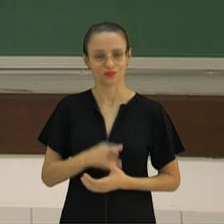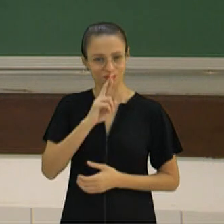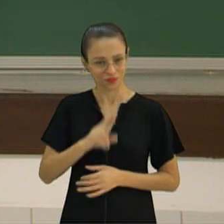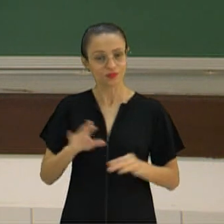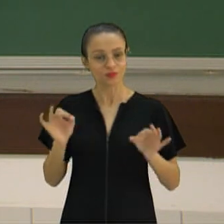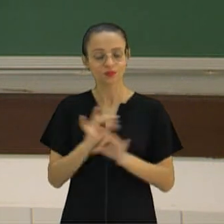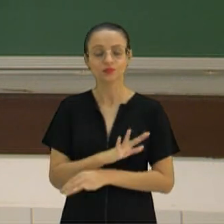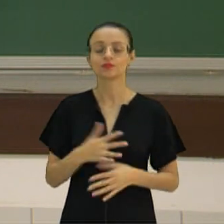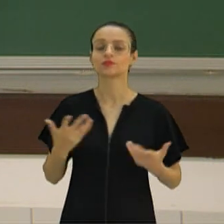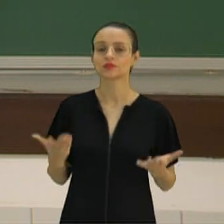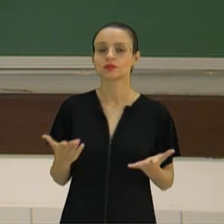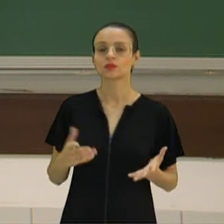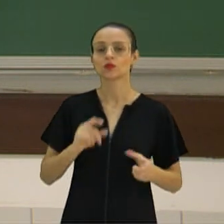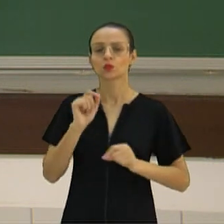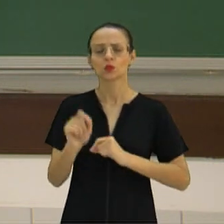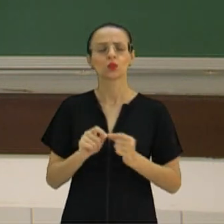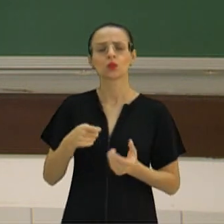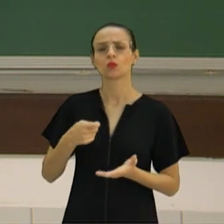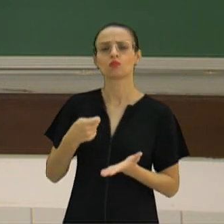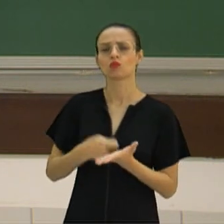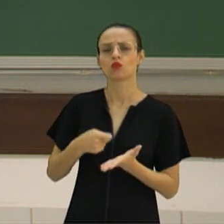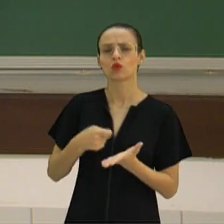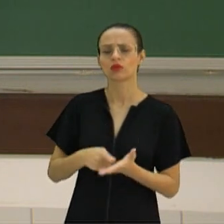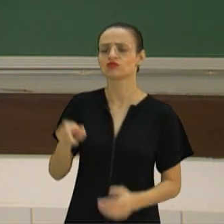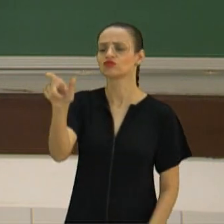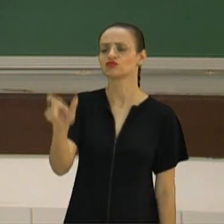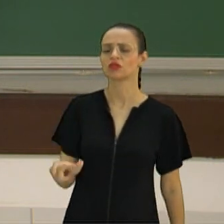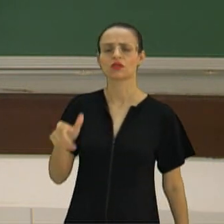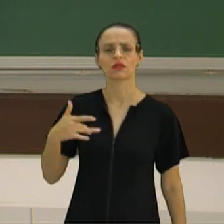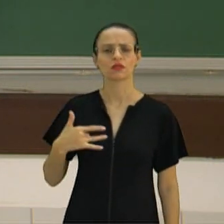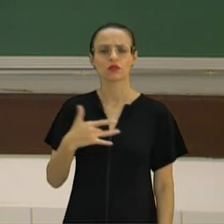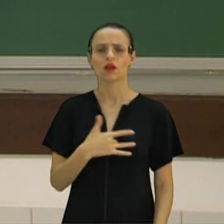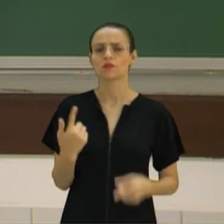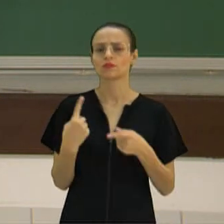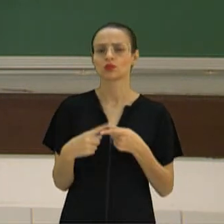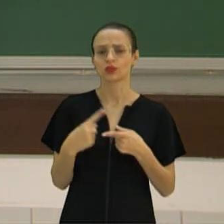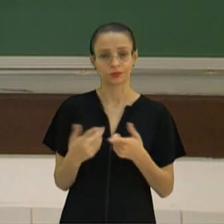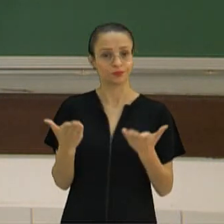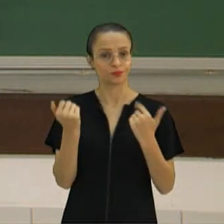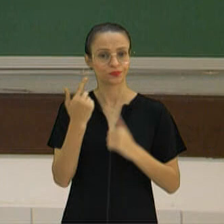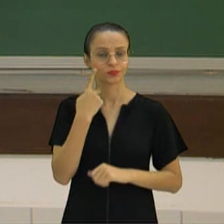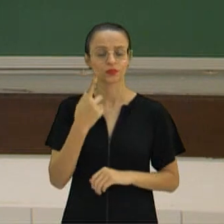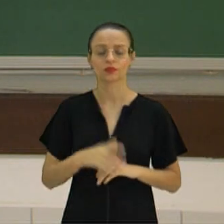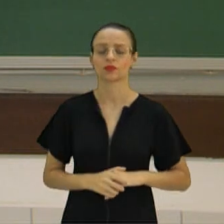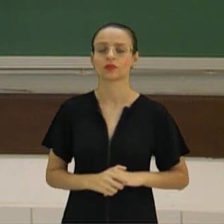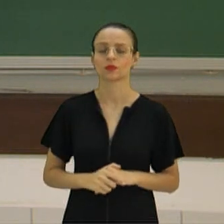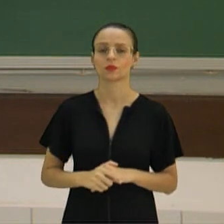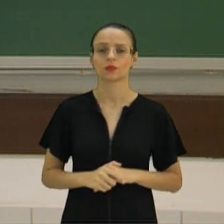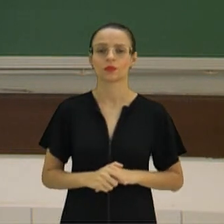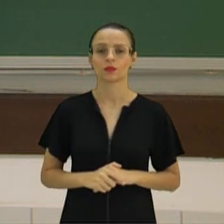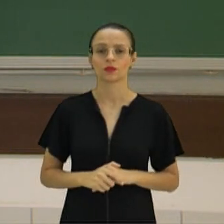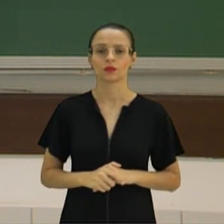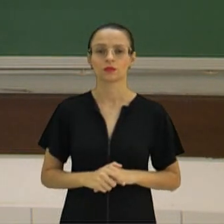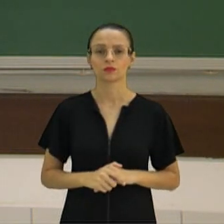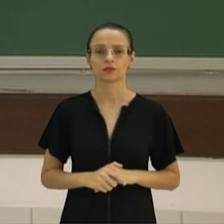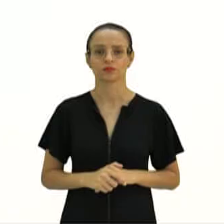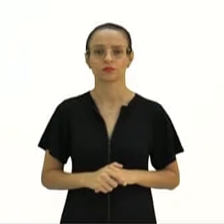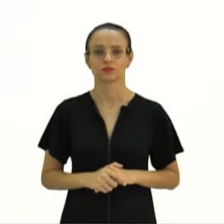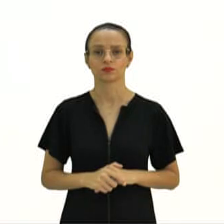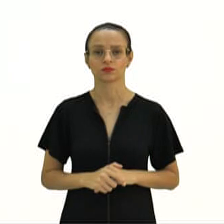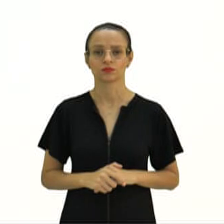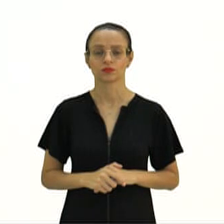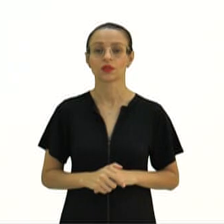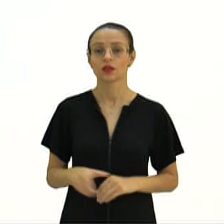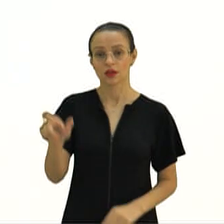Respondeu? Qual a exigência do doador ser saudável? Vamos lá. A nossa possibilidade é a seguinte: